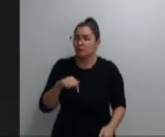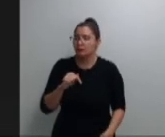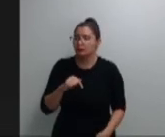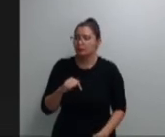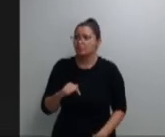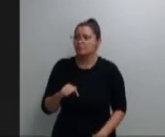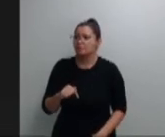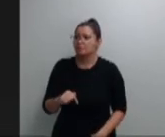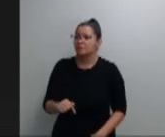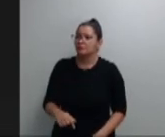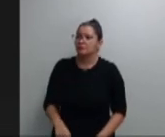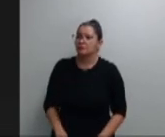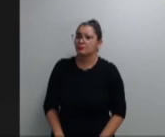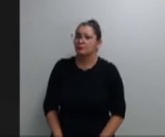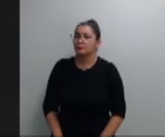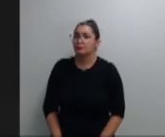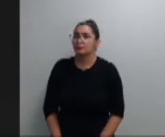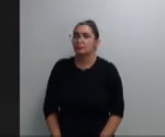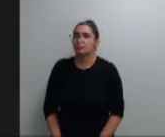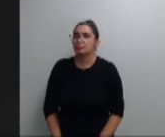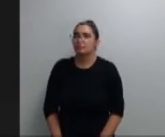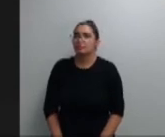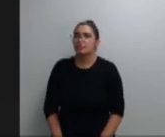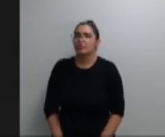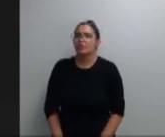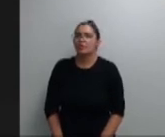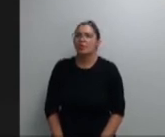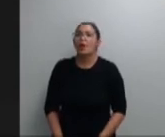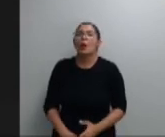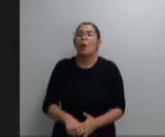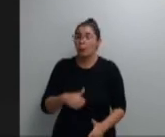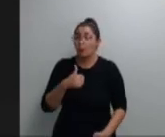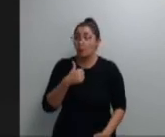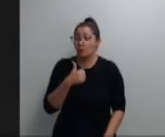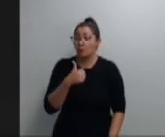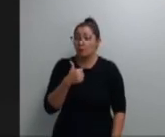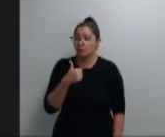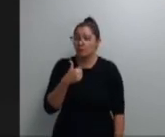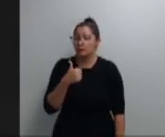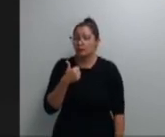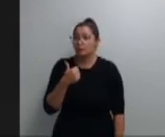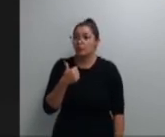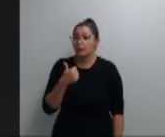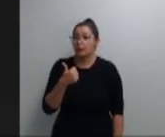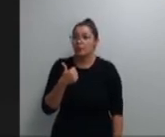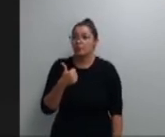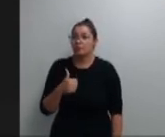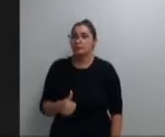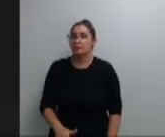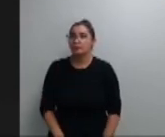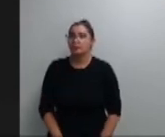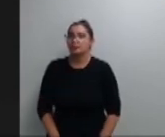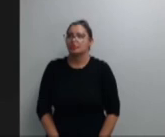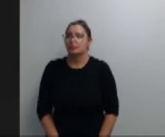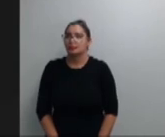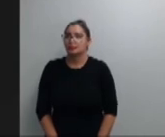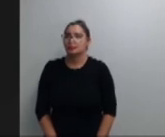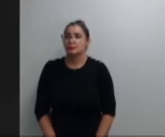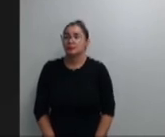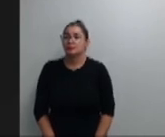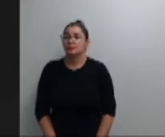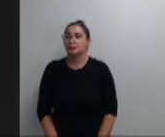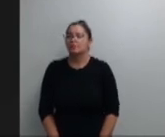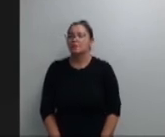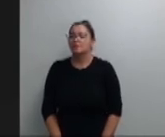é precedente primeiro aqui senhor presidente é o né é é o primeiro mesmo é o item 1 da lista do ministro Napoleão